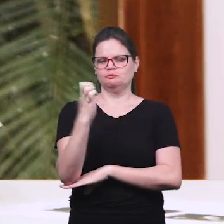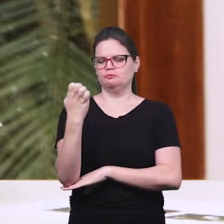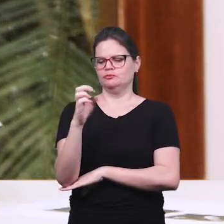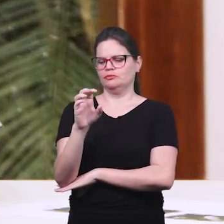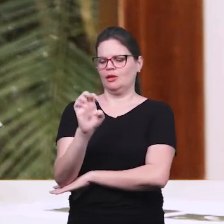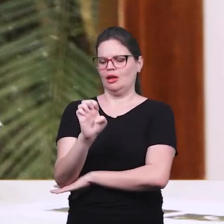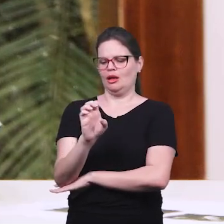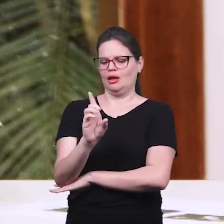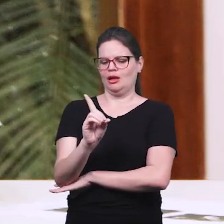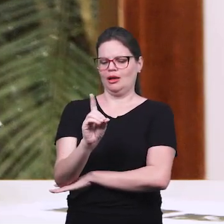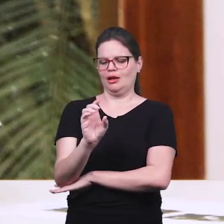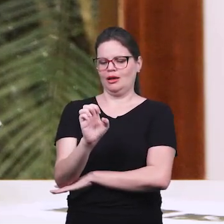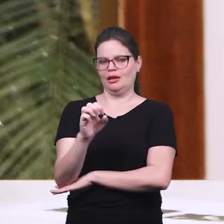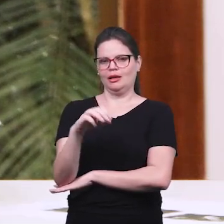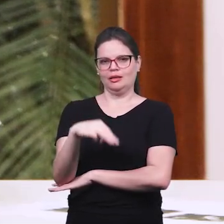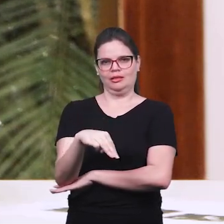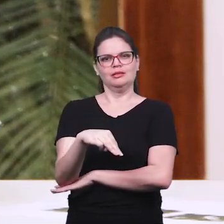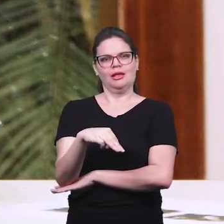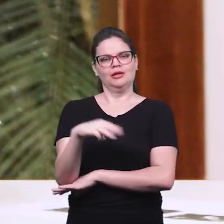mas